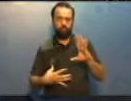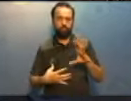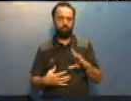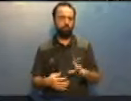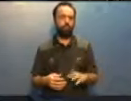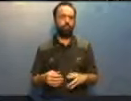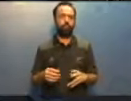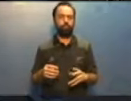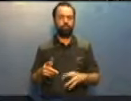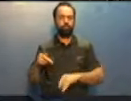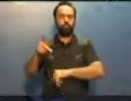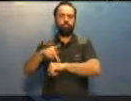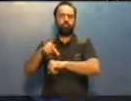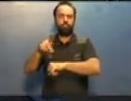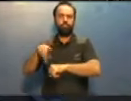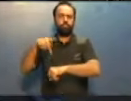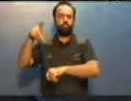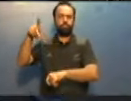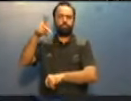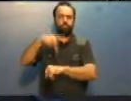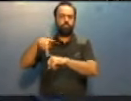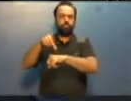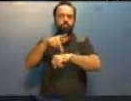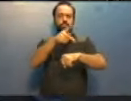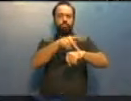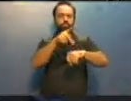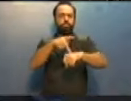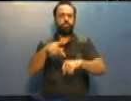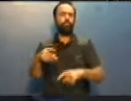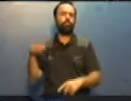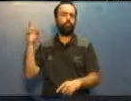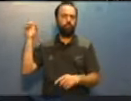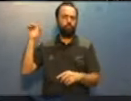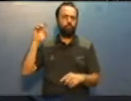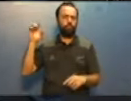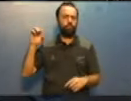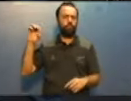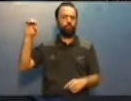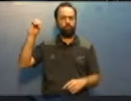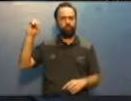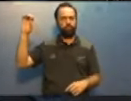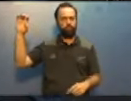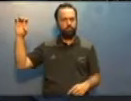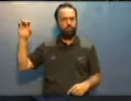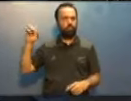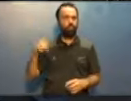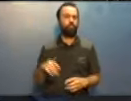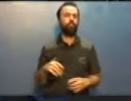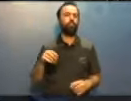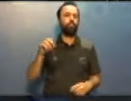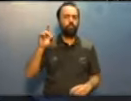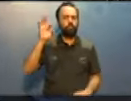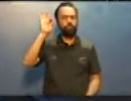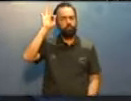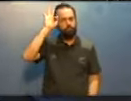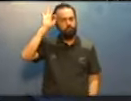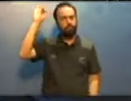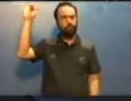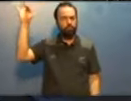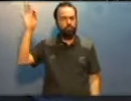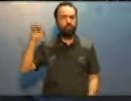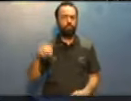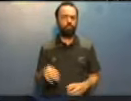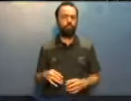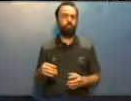que as lutas elas vêm de diversos países. A maioria das lutas ela vem do Oriente e essas lutas elas têm uma filosofia e elas